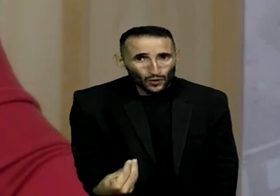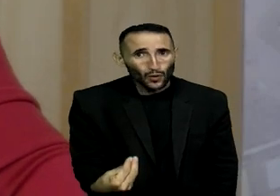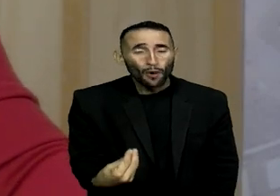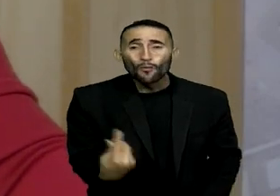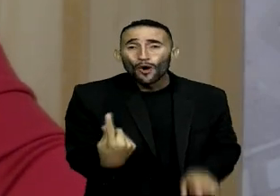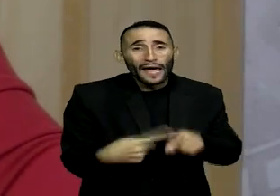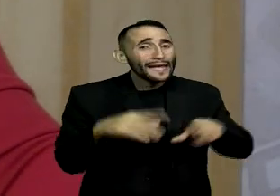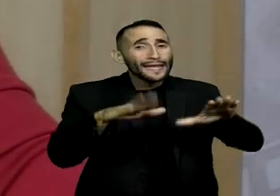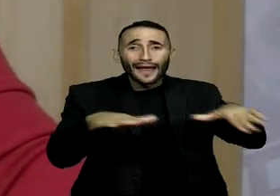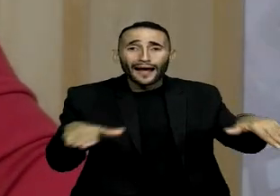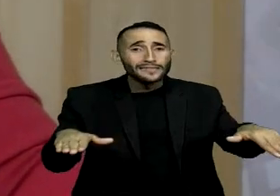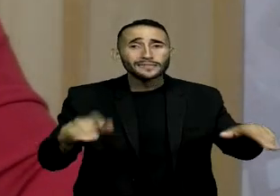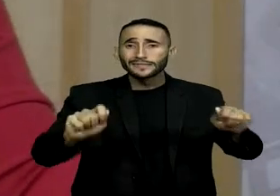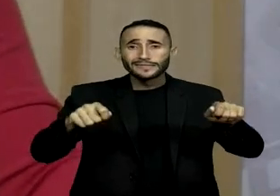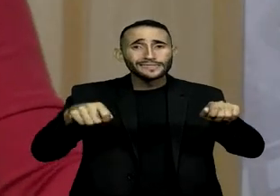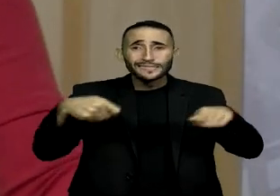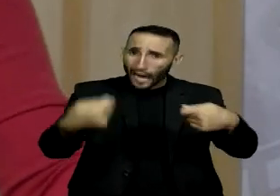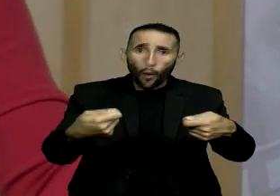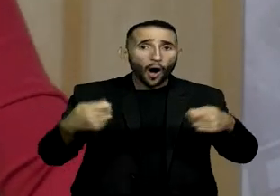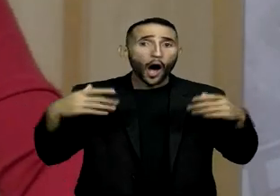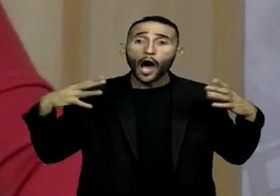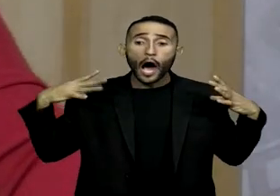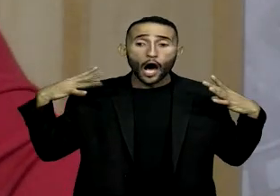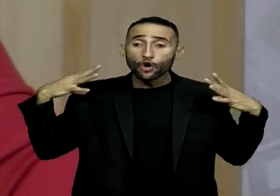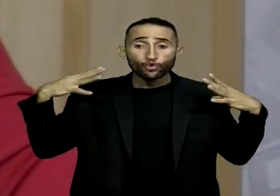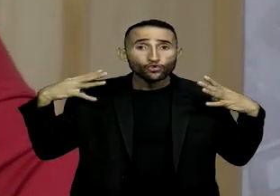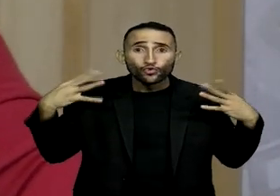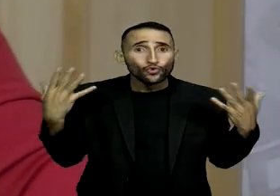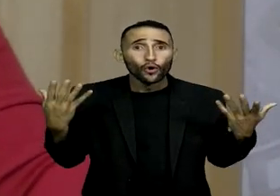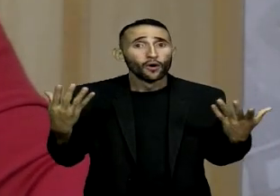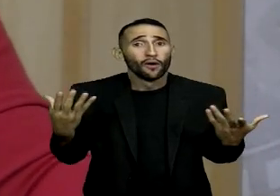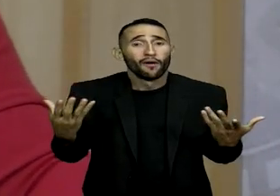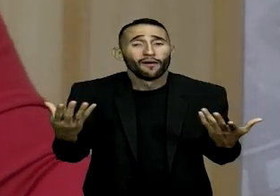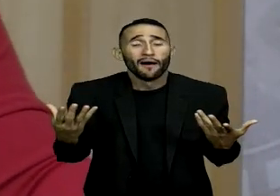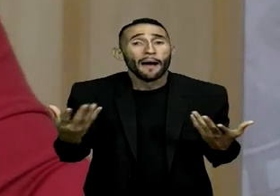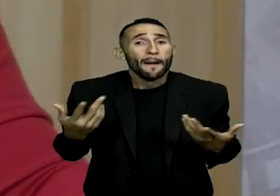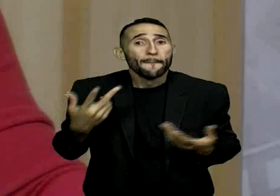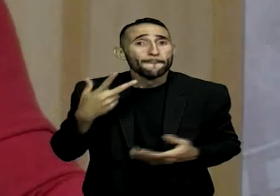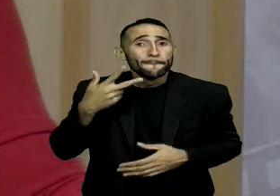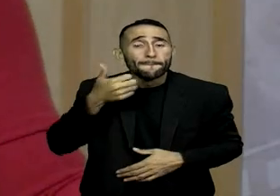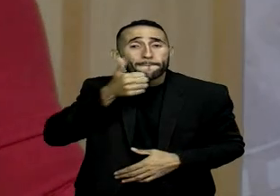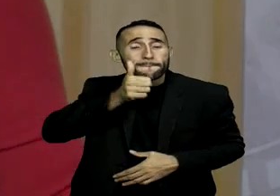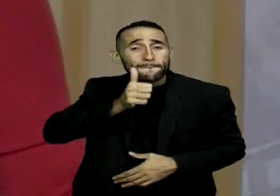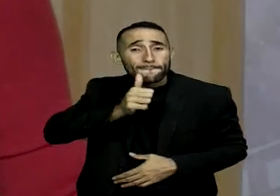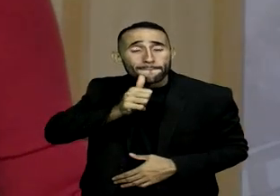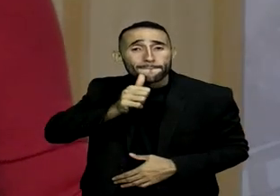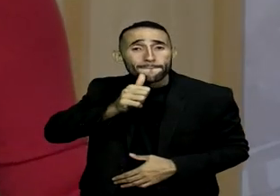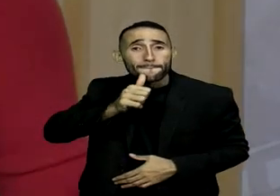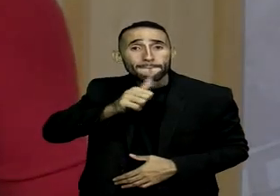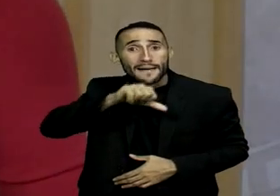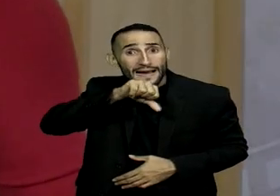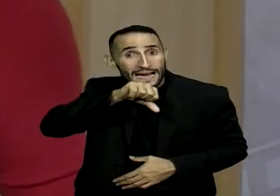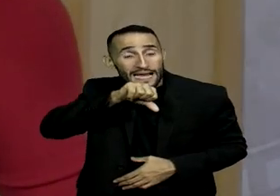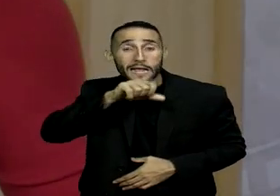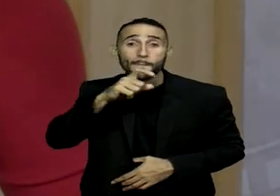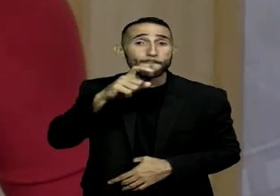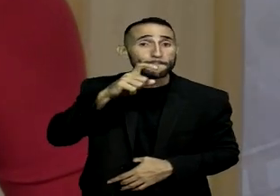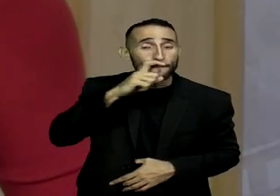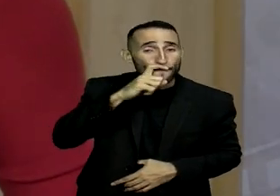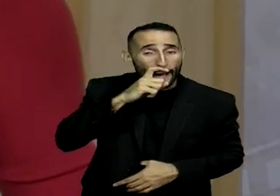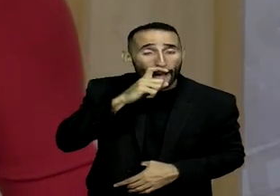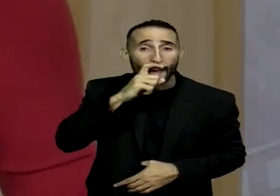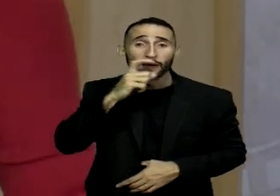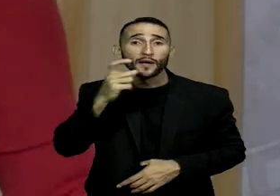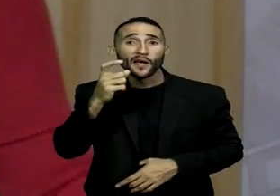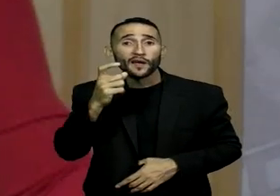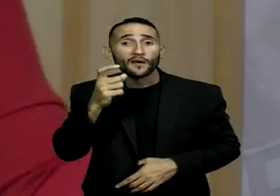Crianças que são bebês, que são abusados pelos seus pais, que são violentados, às vezes, até pela própria mãe.